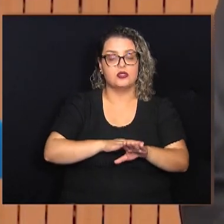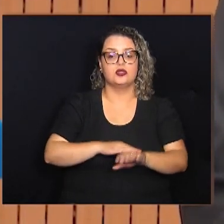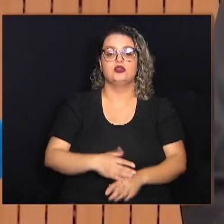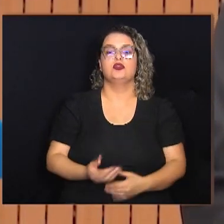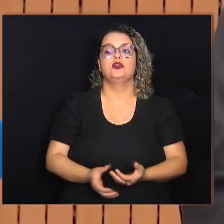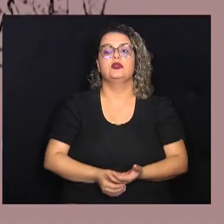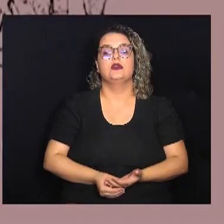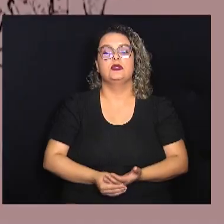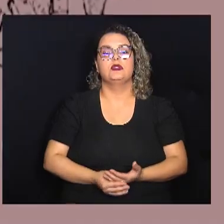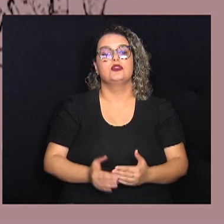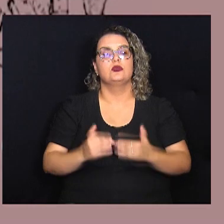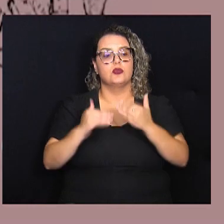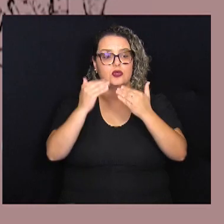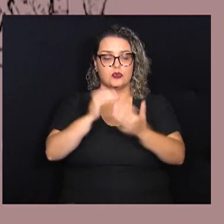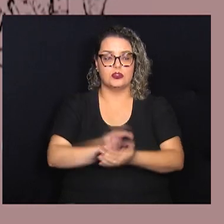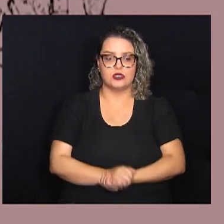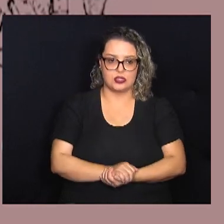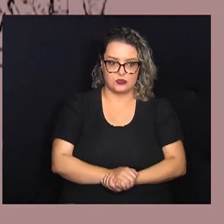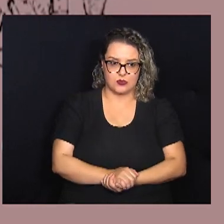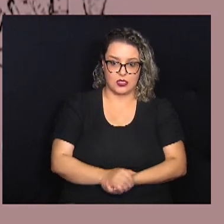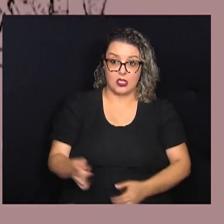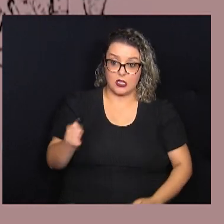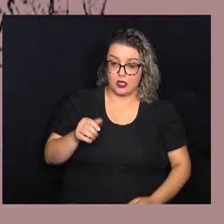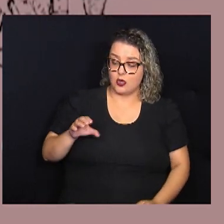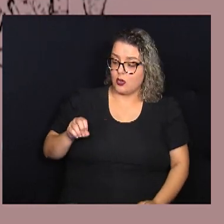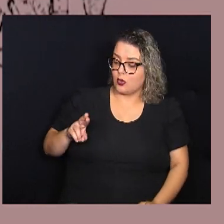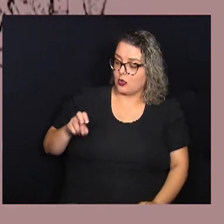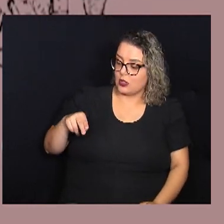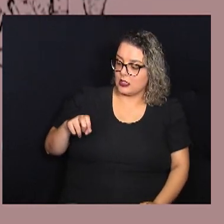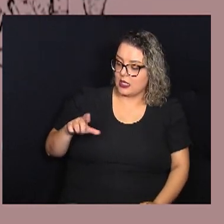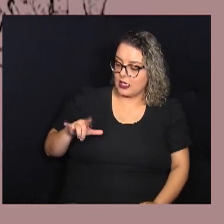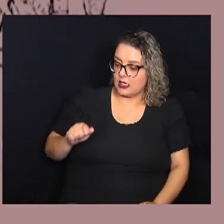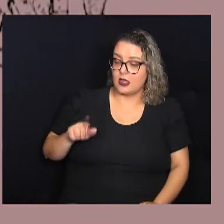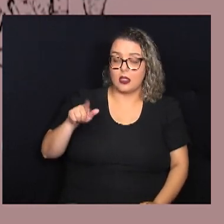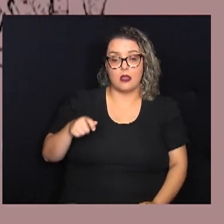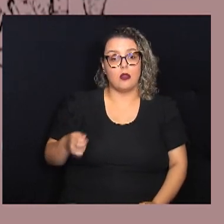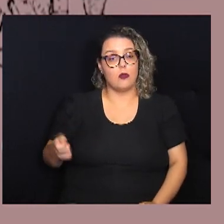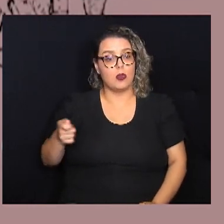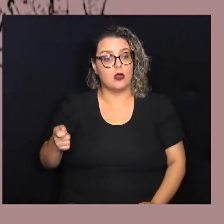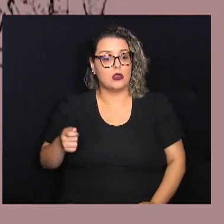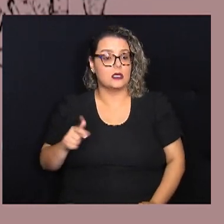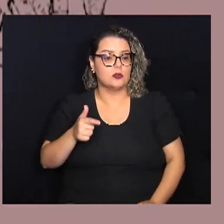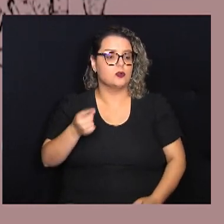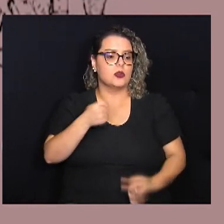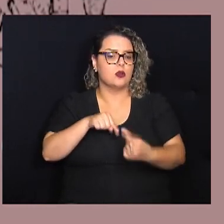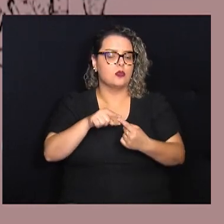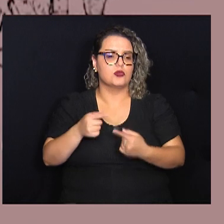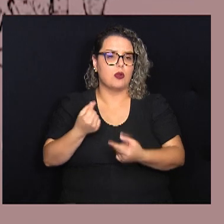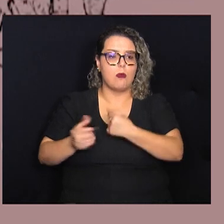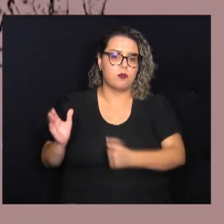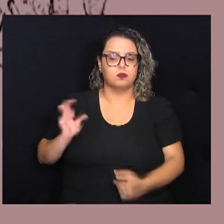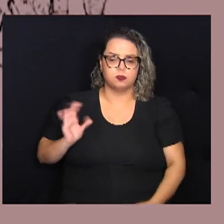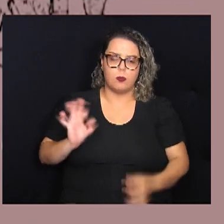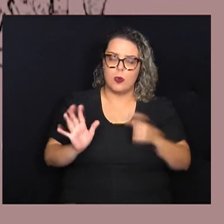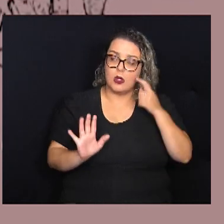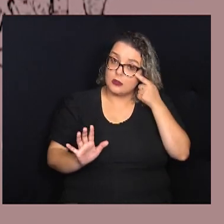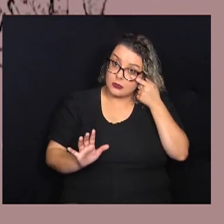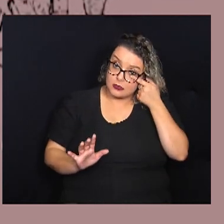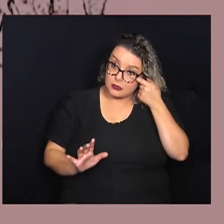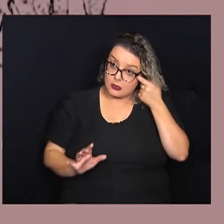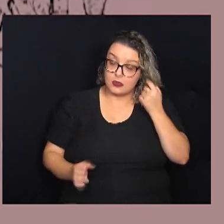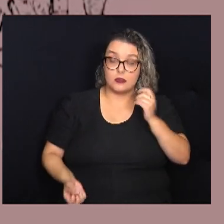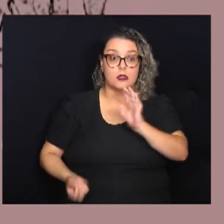da presidente da Comissão de Direitos Humanos, a vereadora Paola Miguel. É com uma grande honra que a gente está aqui